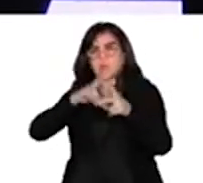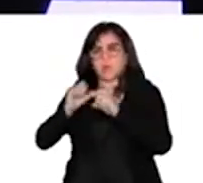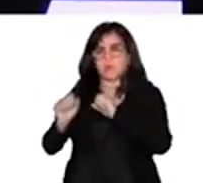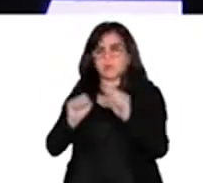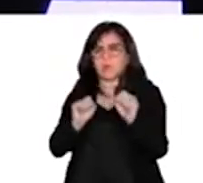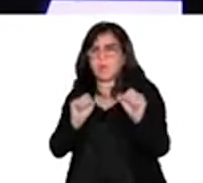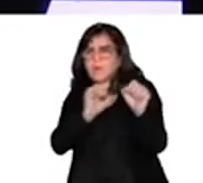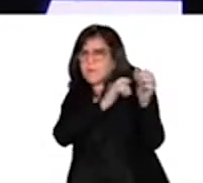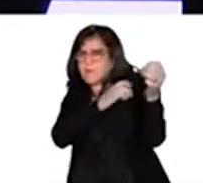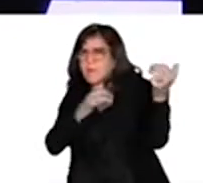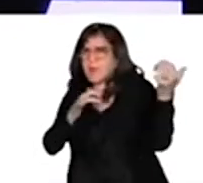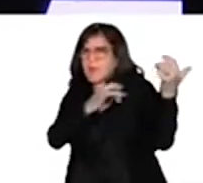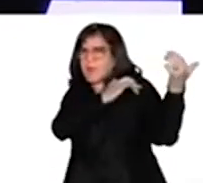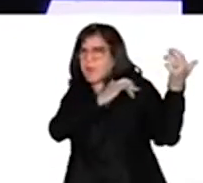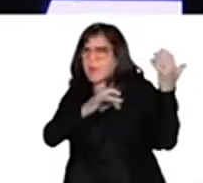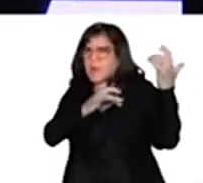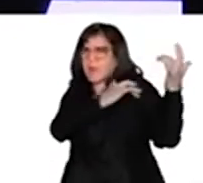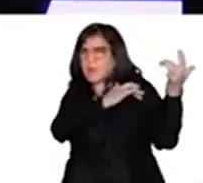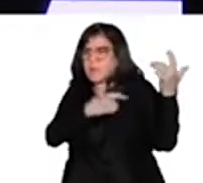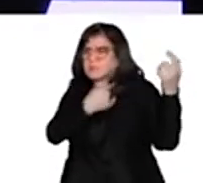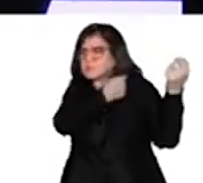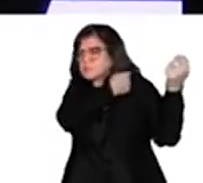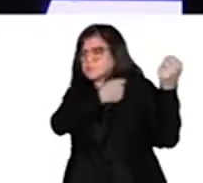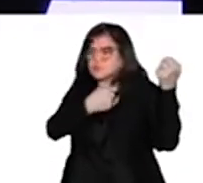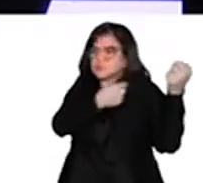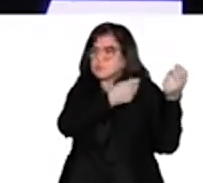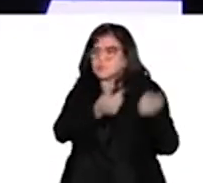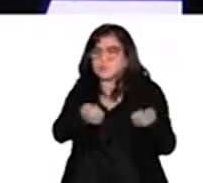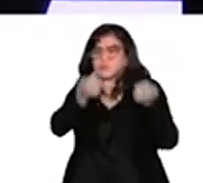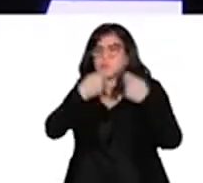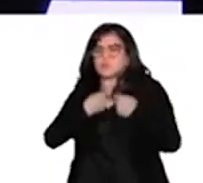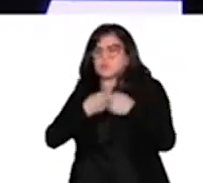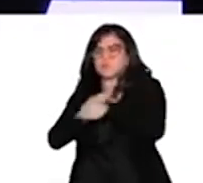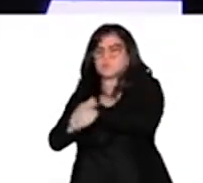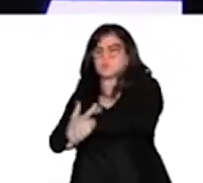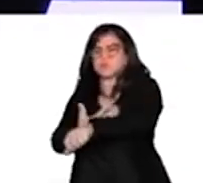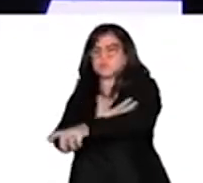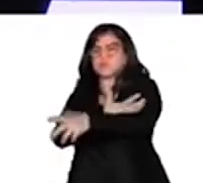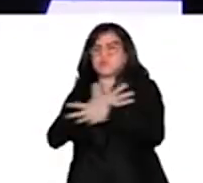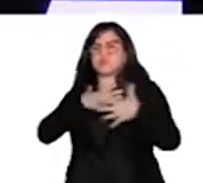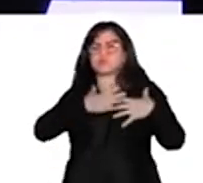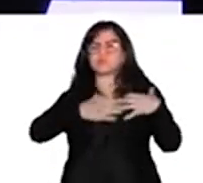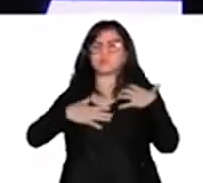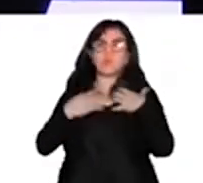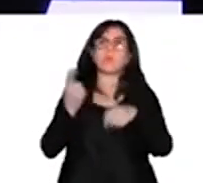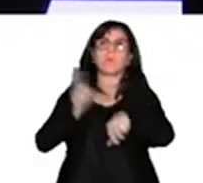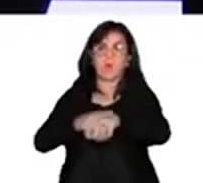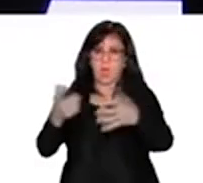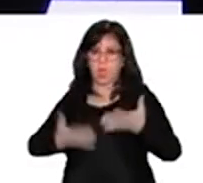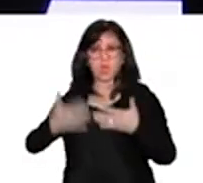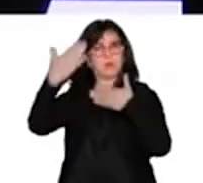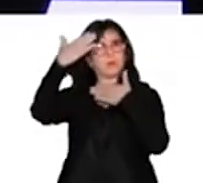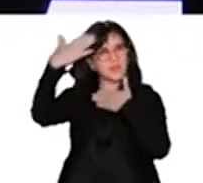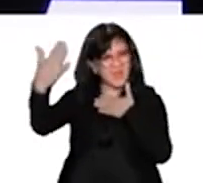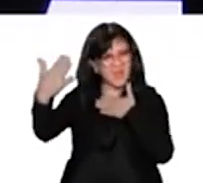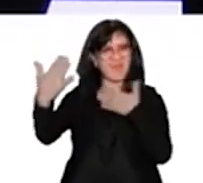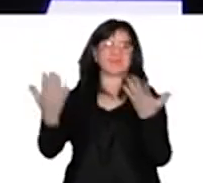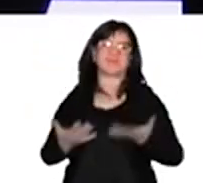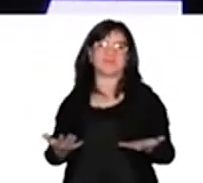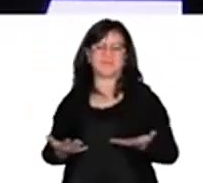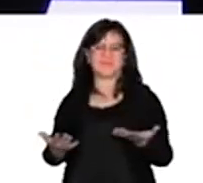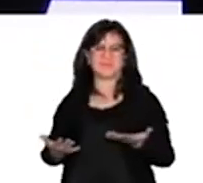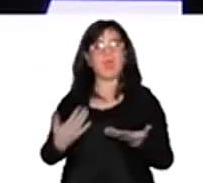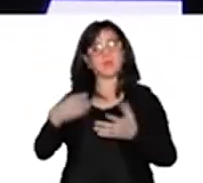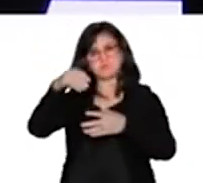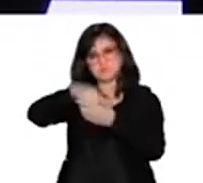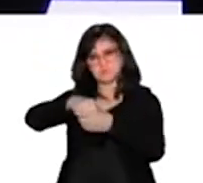próprias cordas e nas notas de nos inebriar e nos incentivar. Então, de momento, já quero te agradecer, Murilo, te parabenizar. Obrigado por